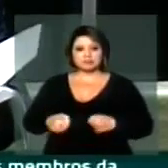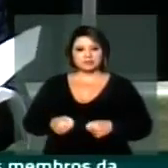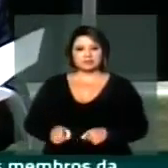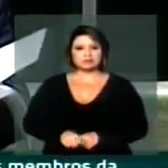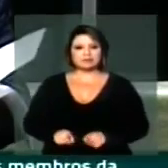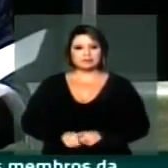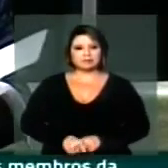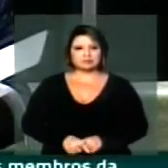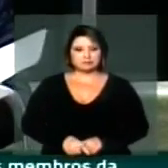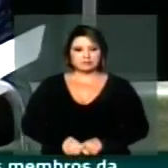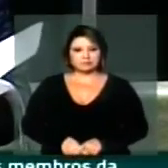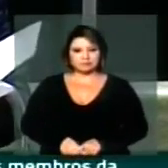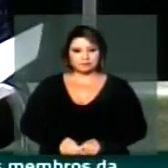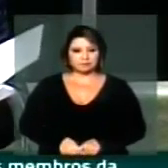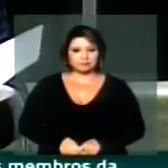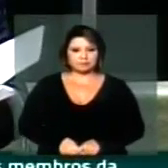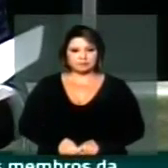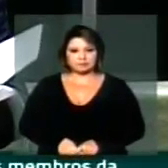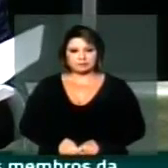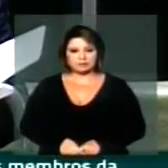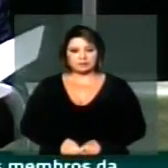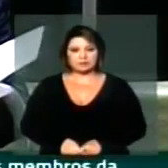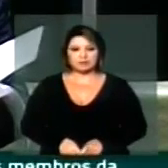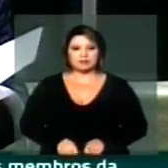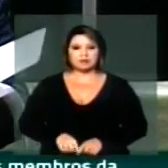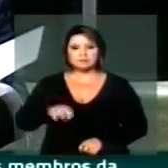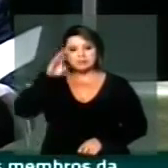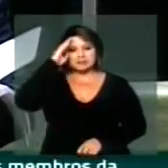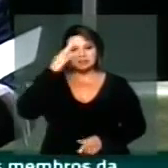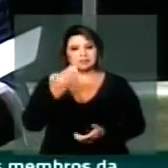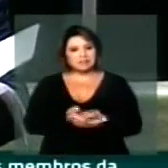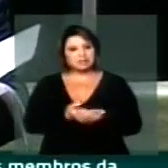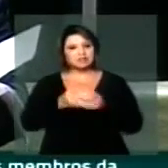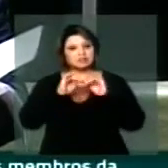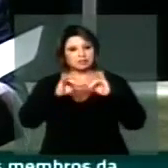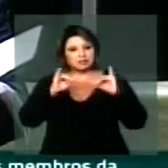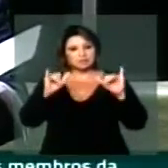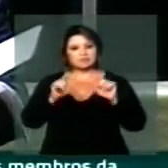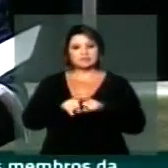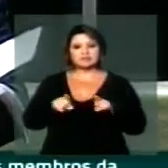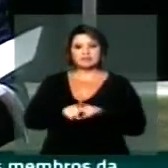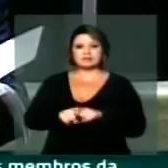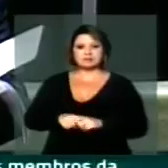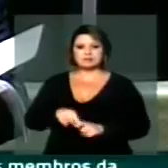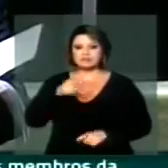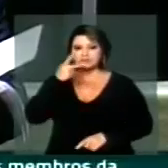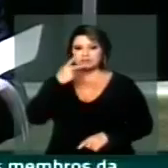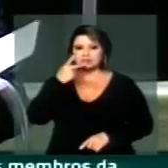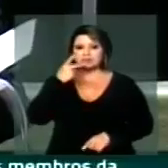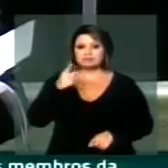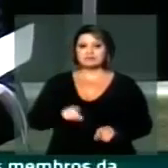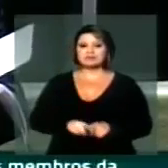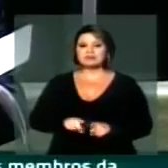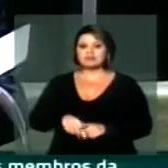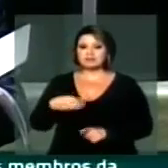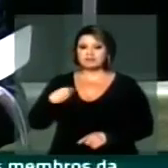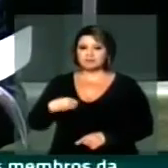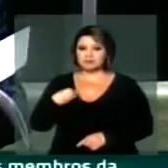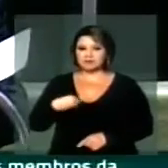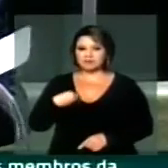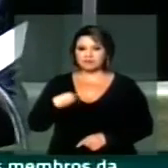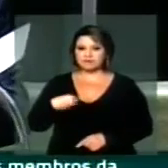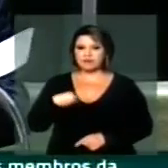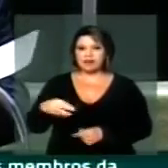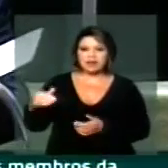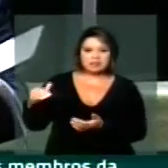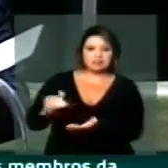é, falar o que é, crer no que se prega, viver o que se proclama,